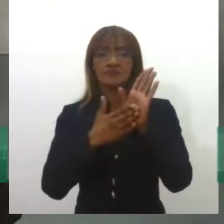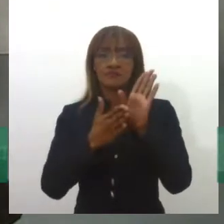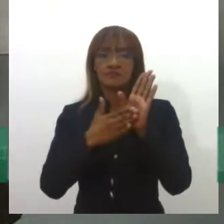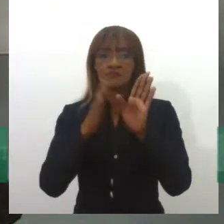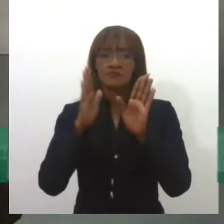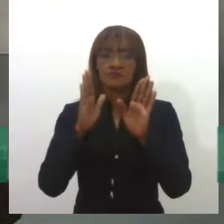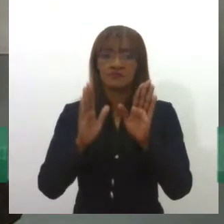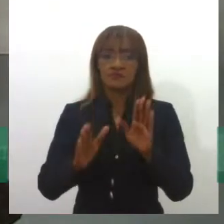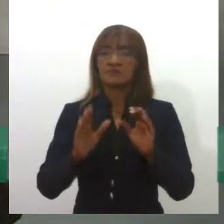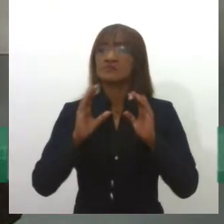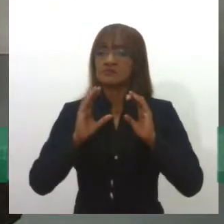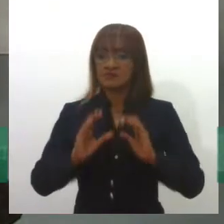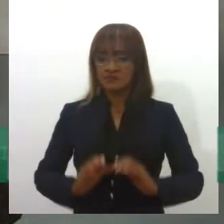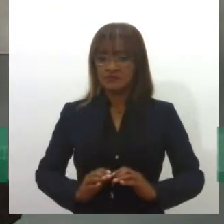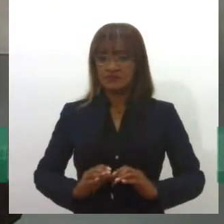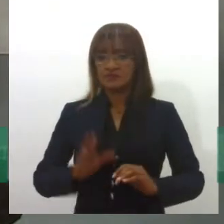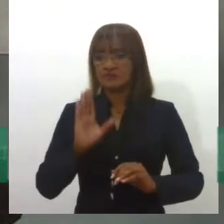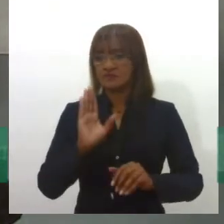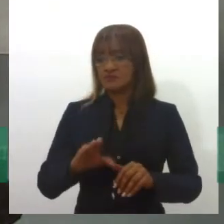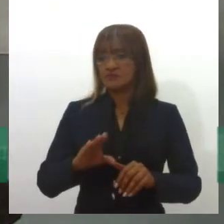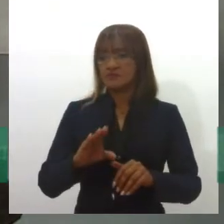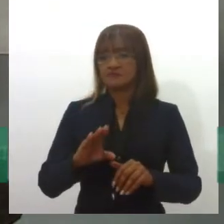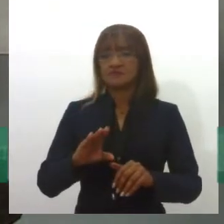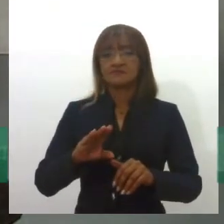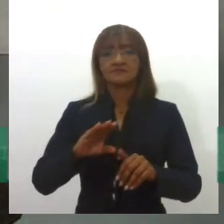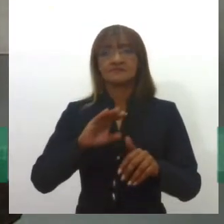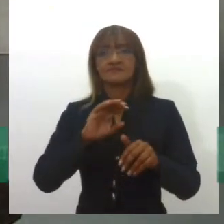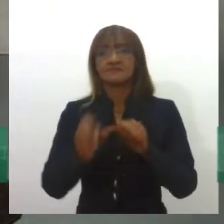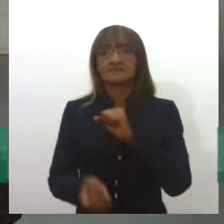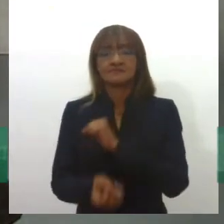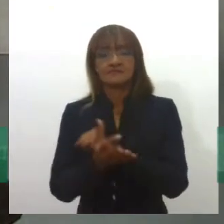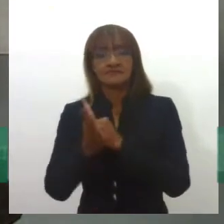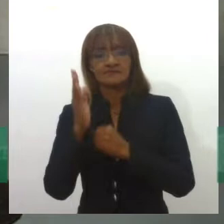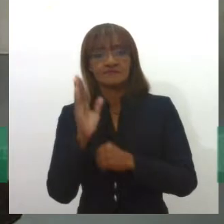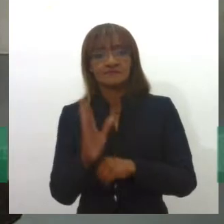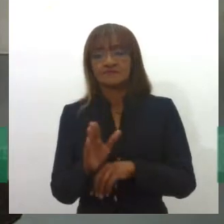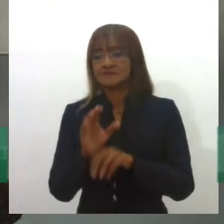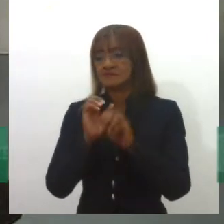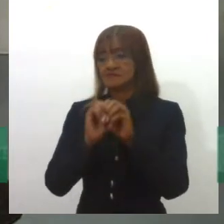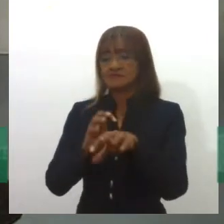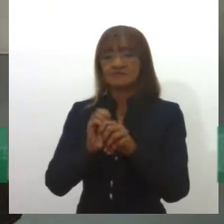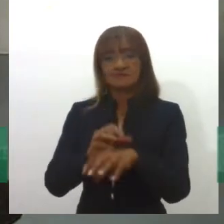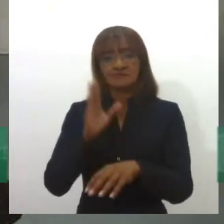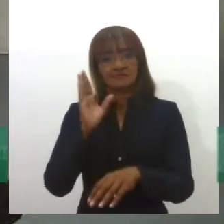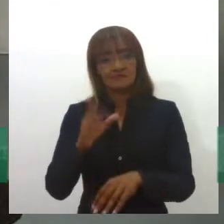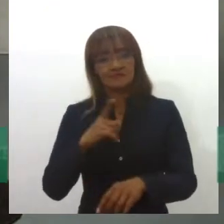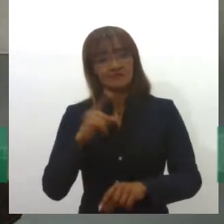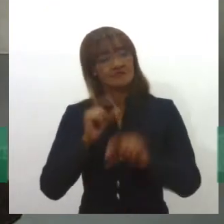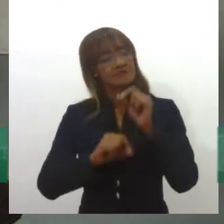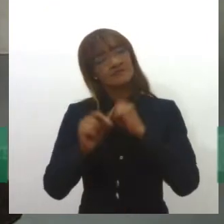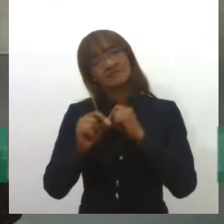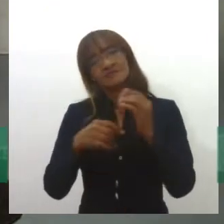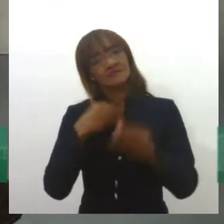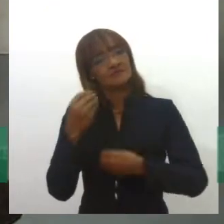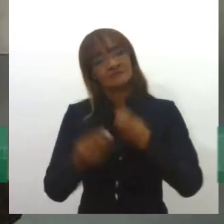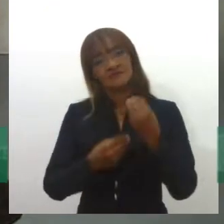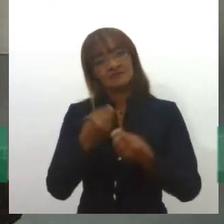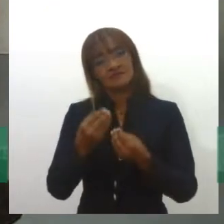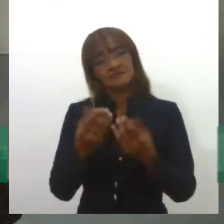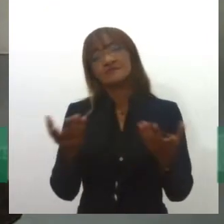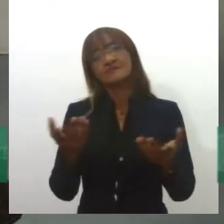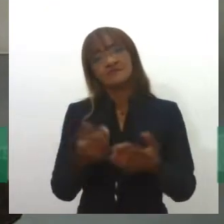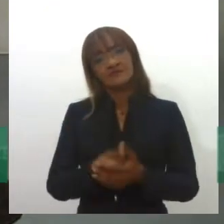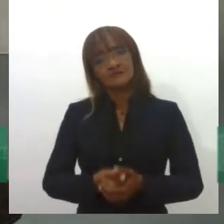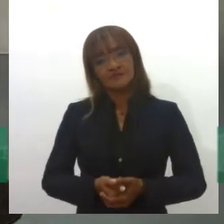cidadania e corrupção sejam dados do ensino fundamental e médio. Como adotar essas questões com cada um desses